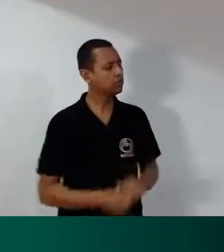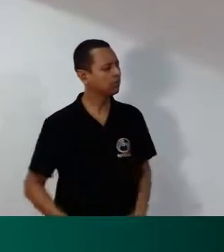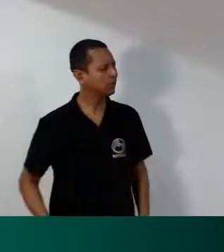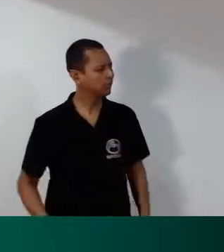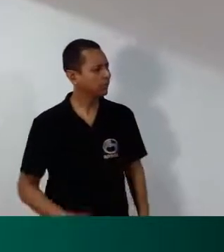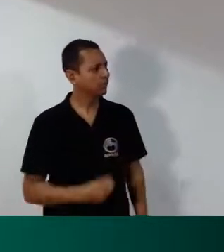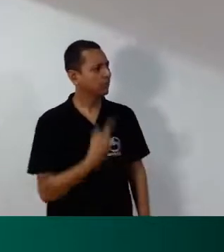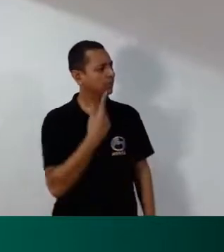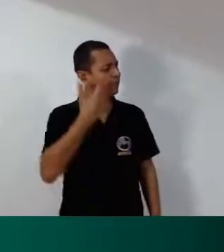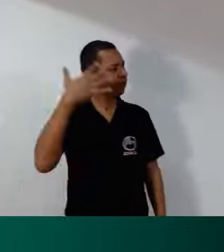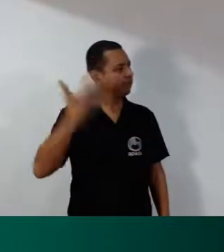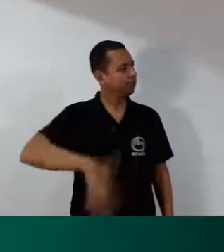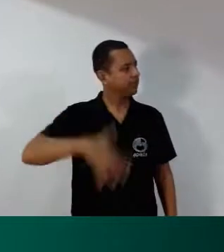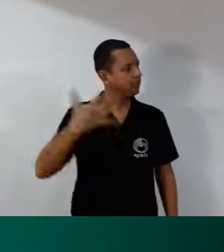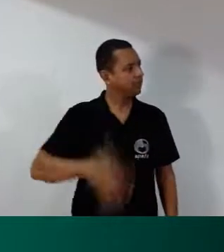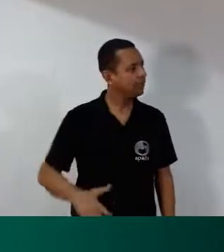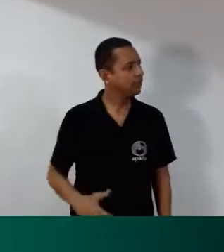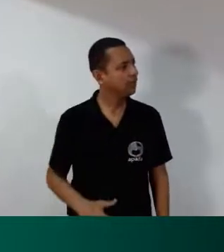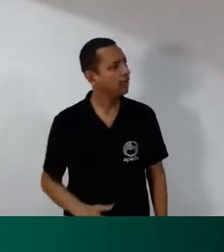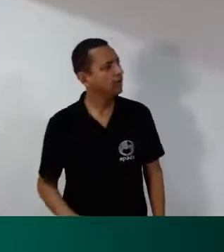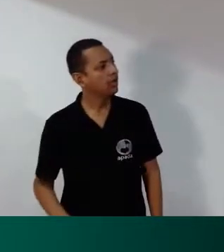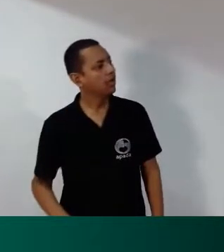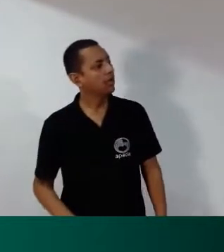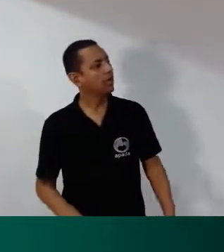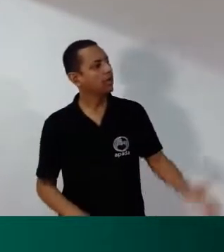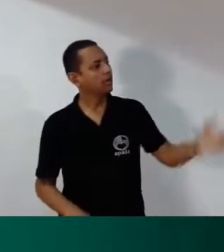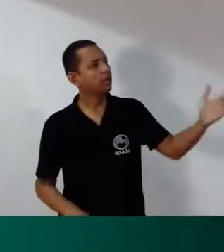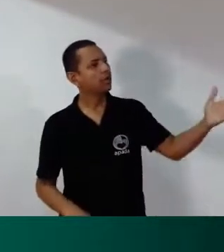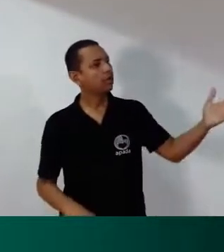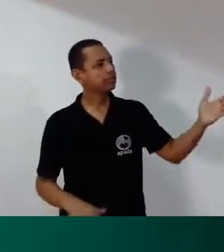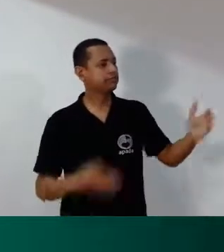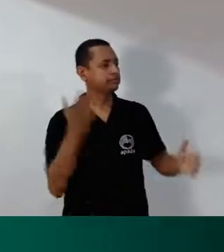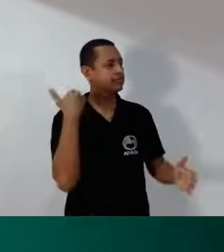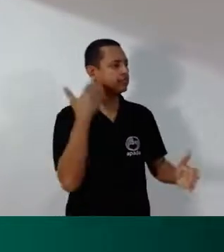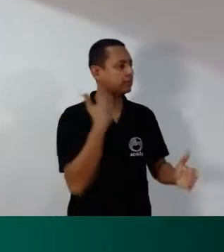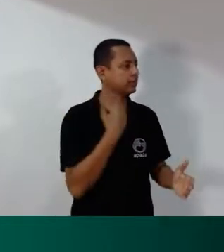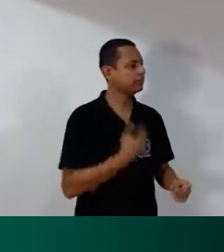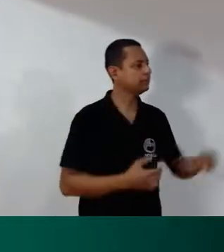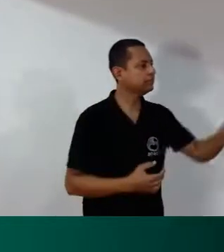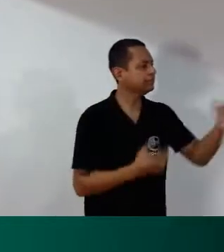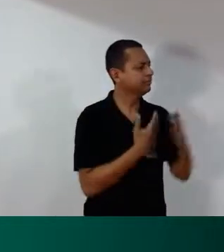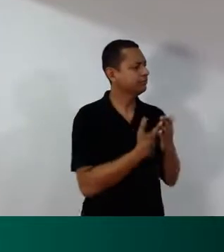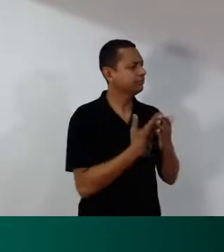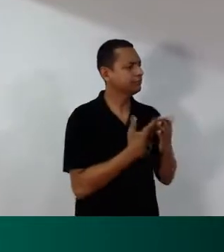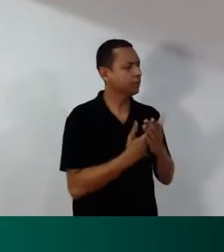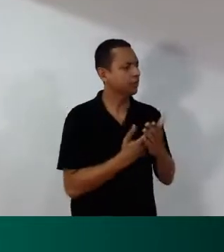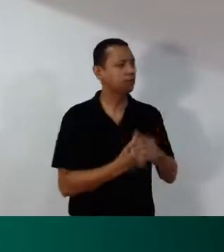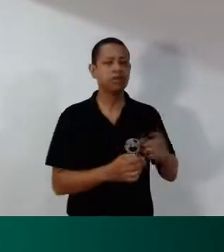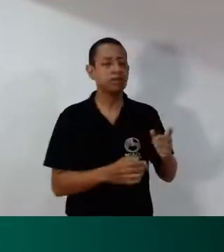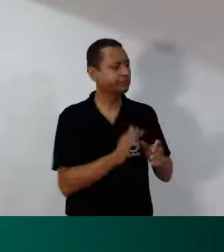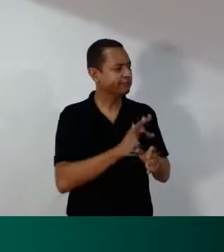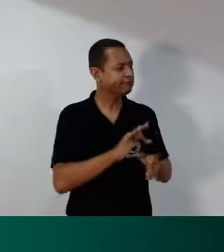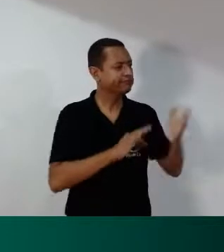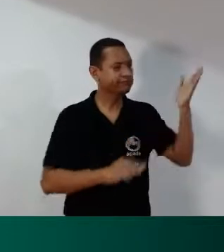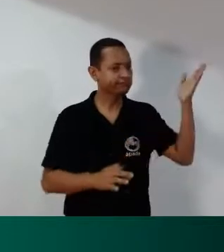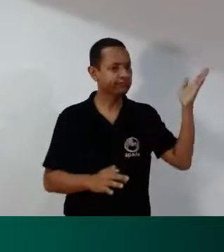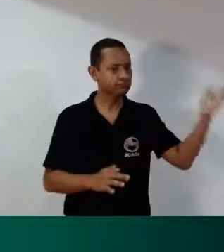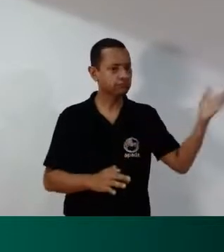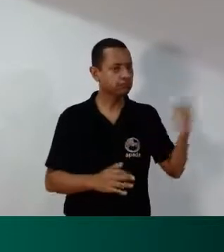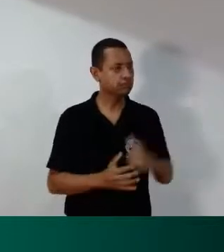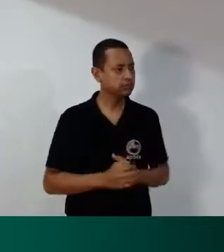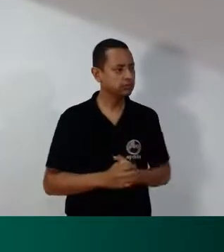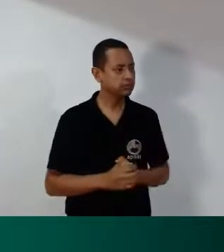o primeiro jovem que passou na universidade era desse coletivo desses meninos a segunda também não é o